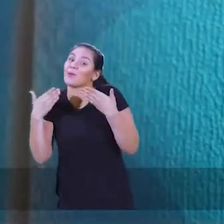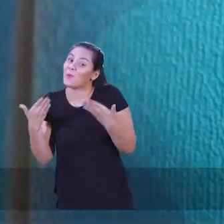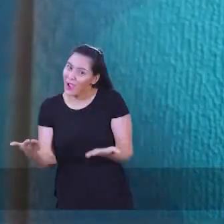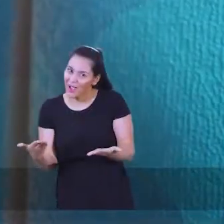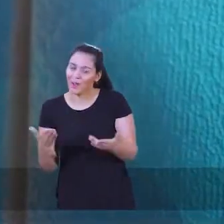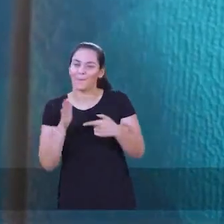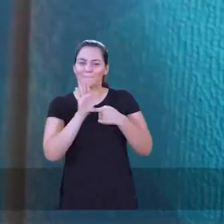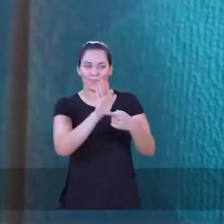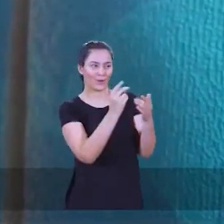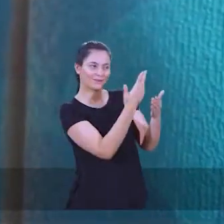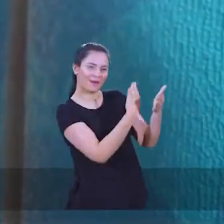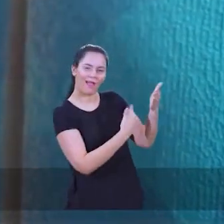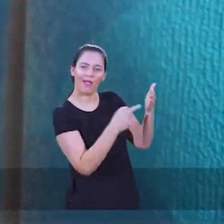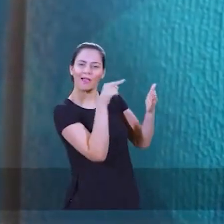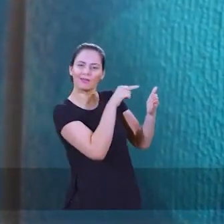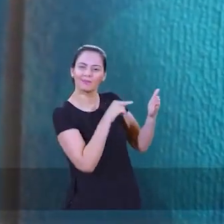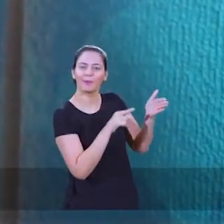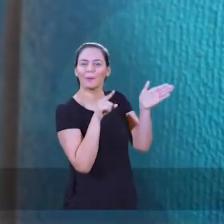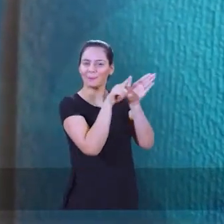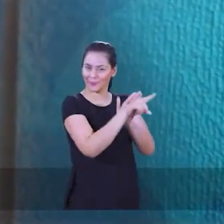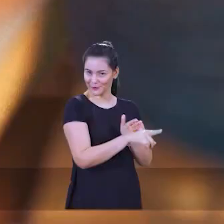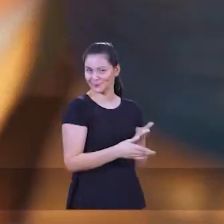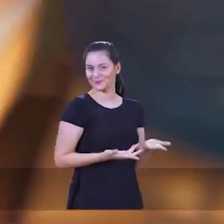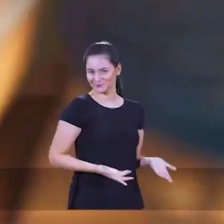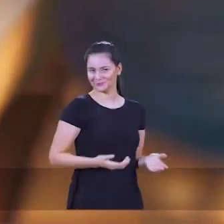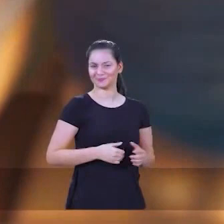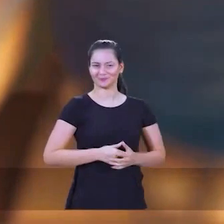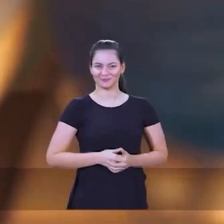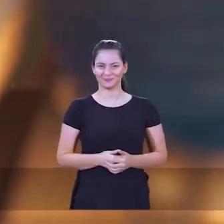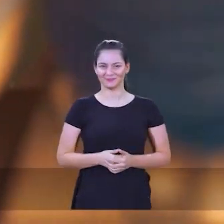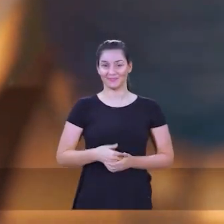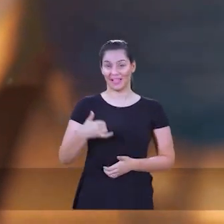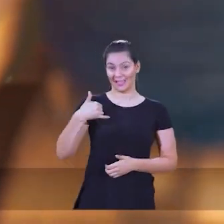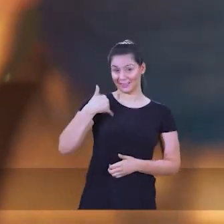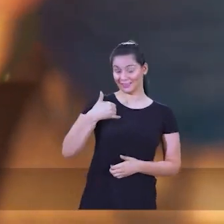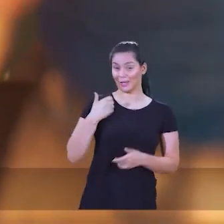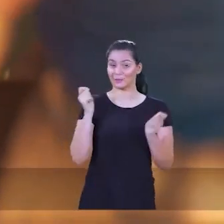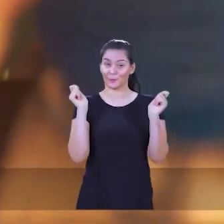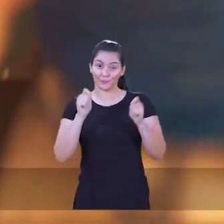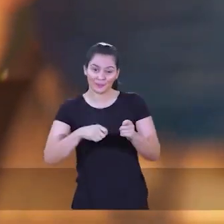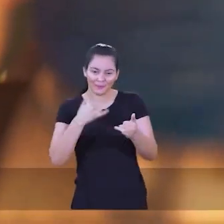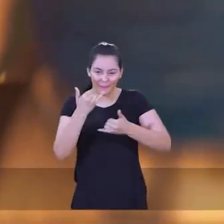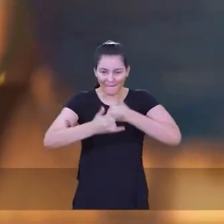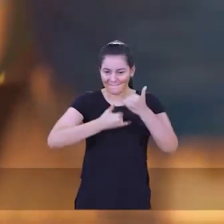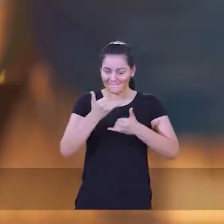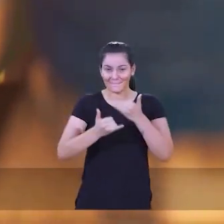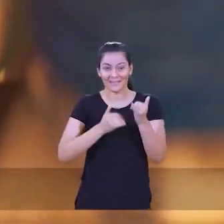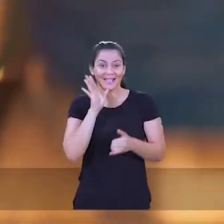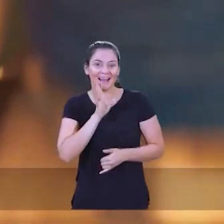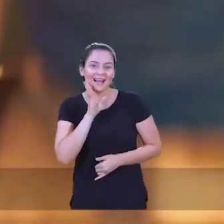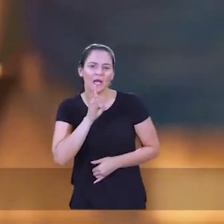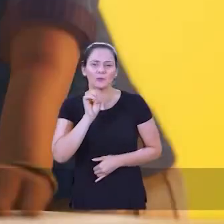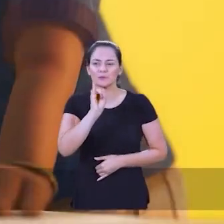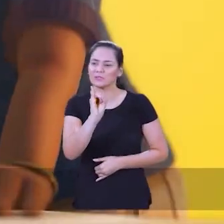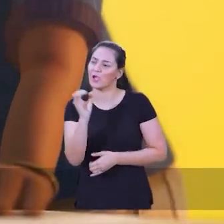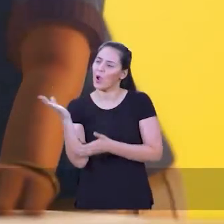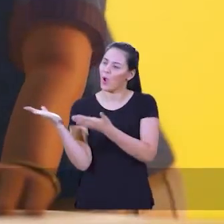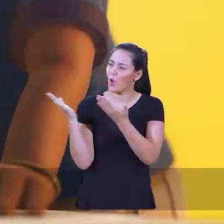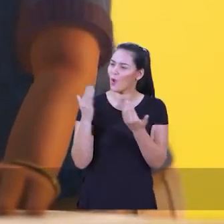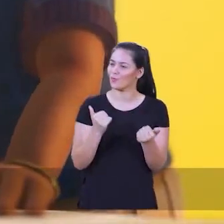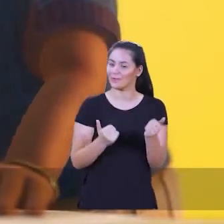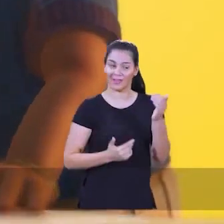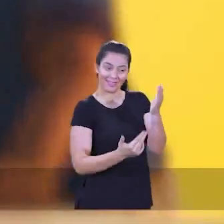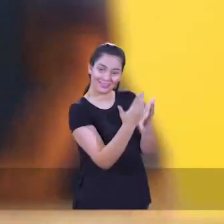ajudar, mostre as figuras e faça as perguntas juntos. Nessa idade, a brincadeira pode ficar ainda mais rica se você convidar a